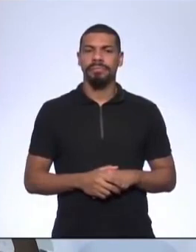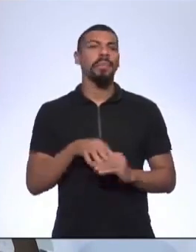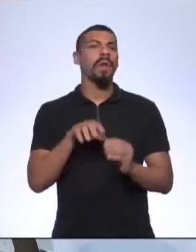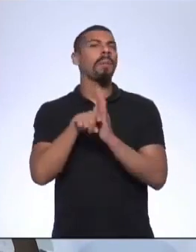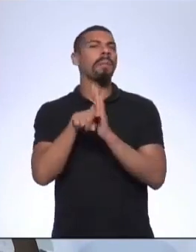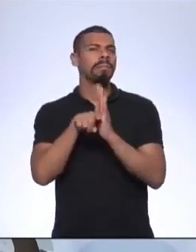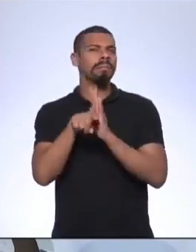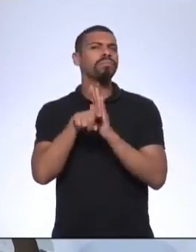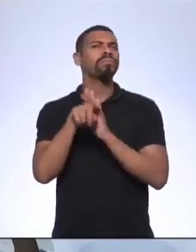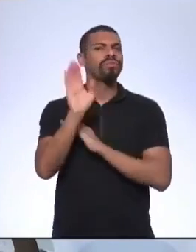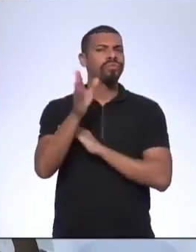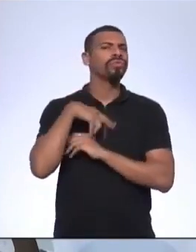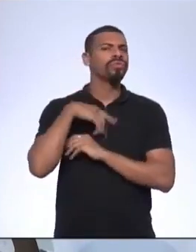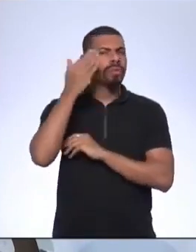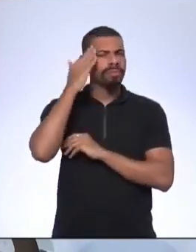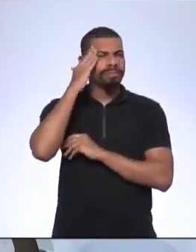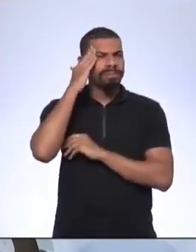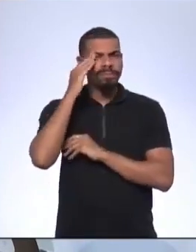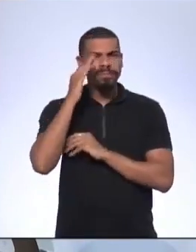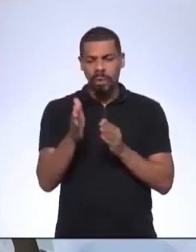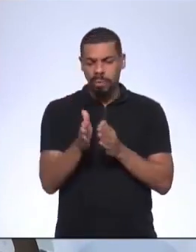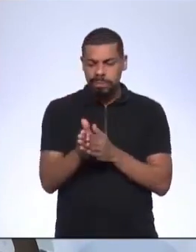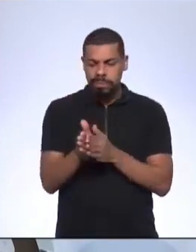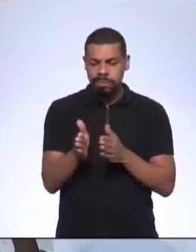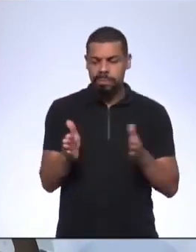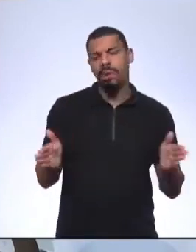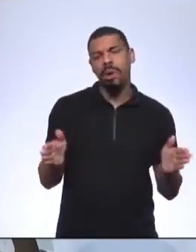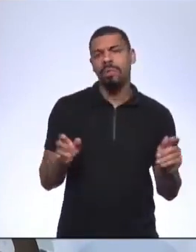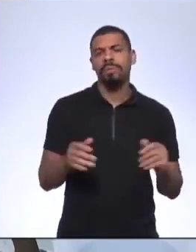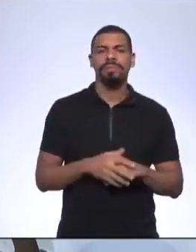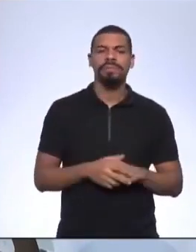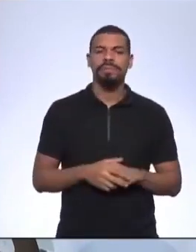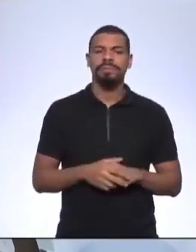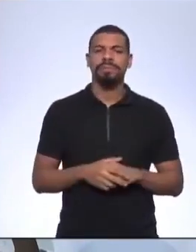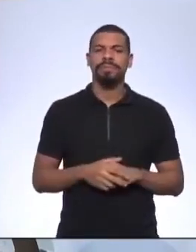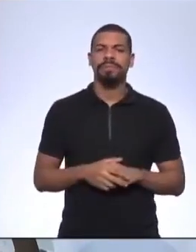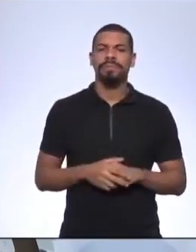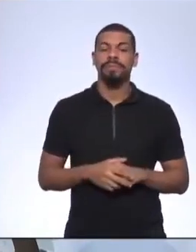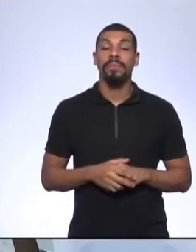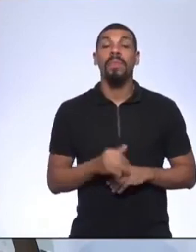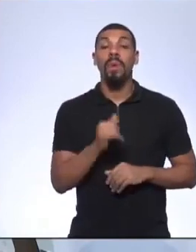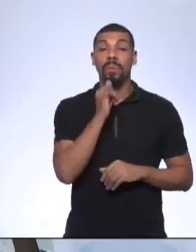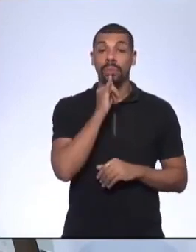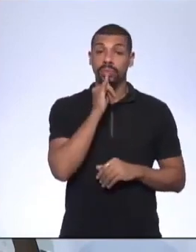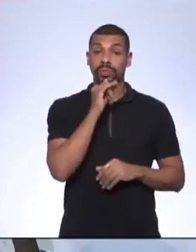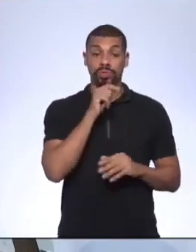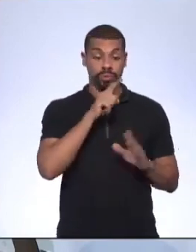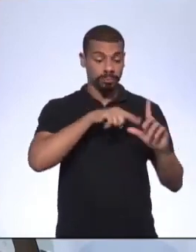que todo mundo aprendeu com essa pandemia, né? De que um gráfico que segue uma equação, uma